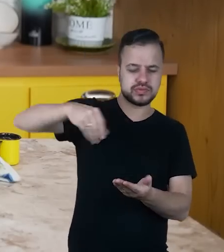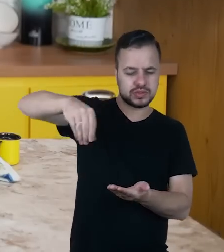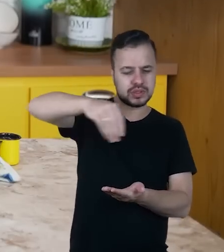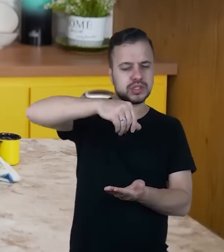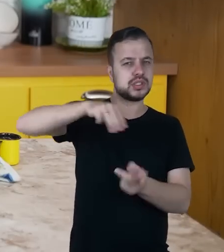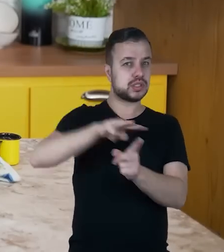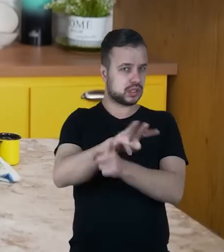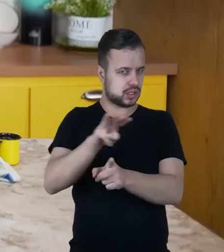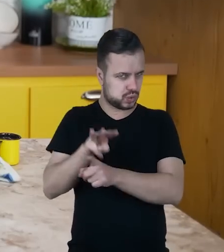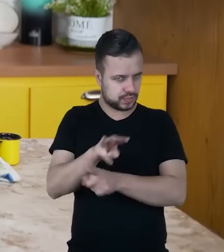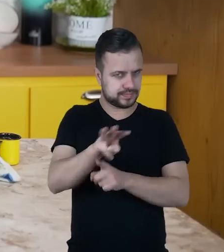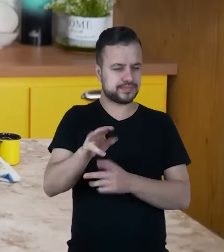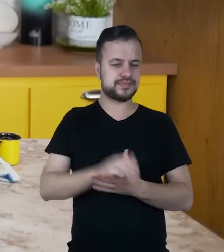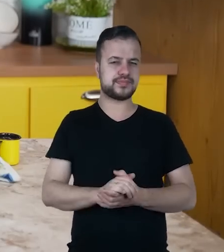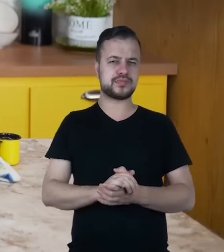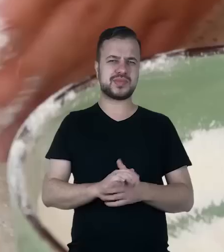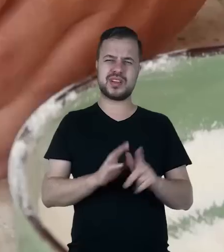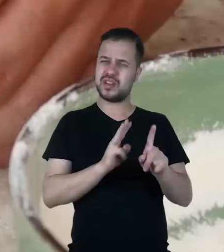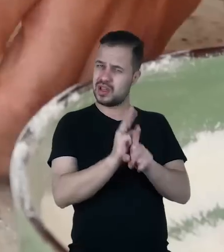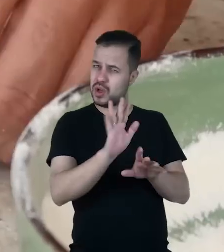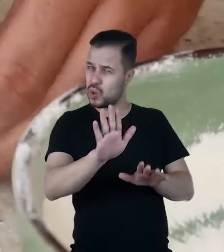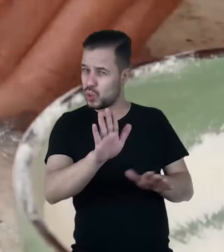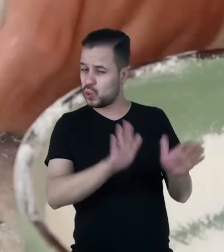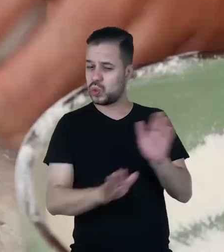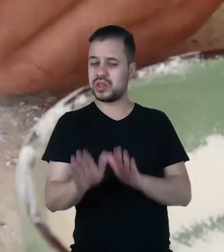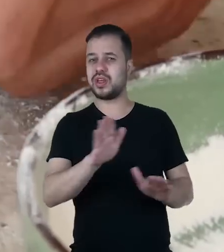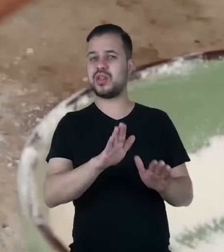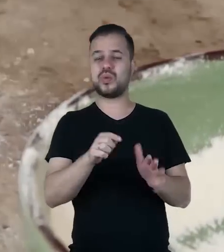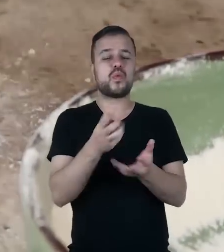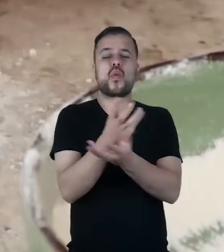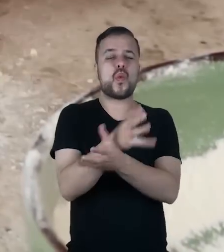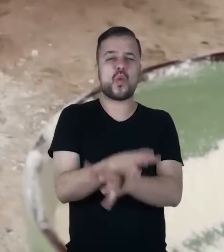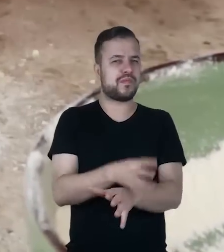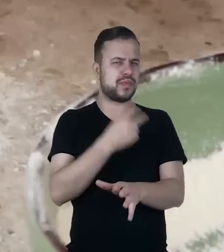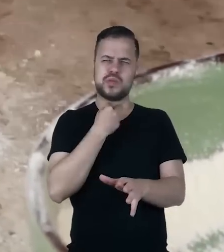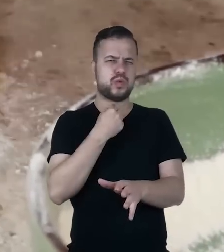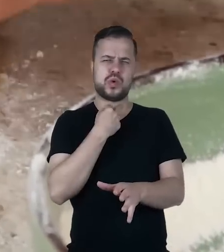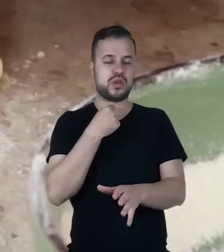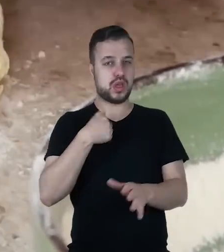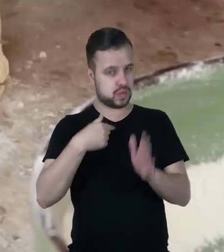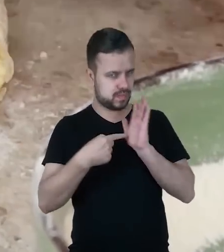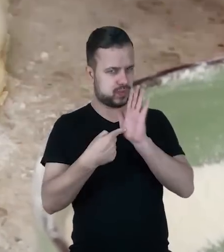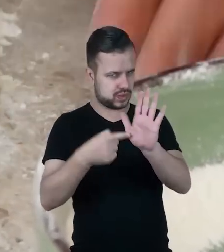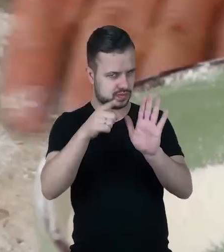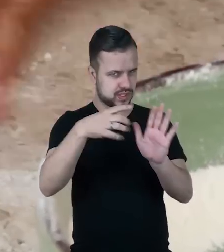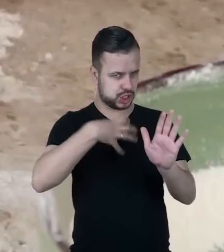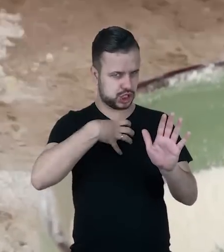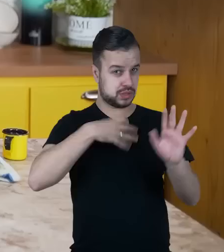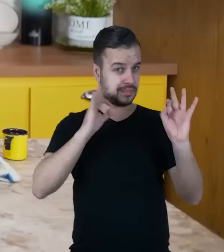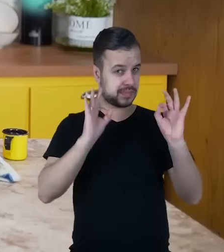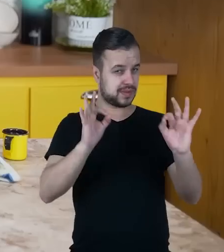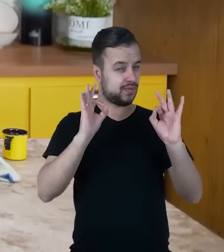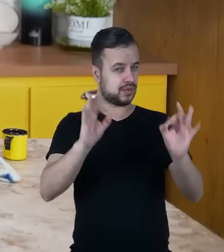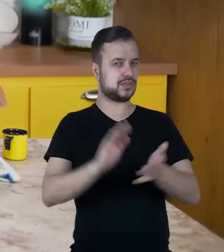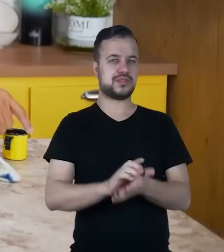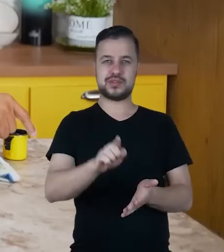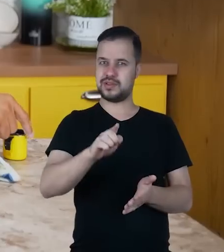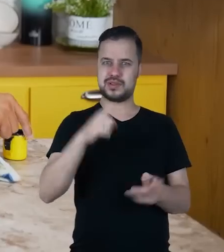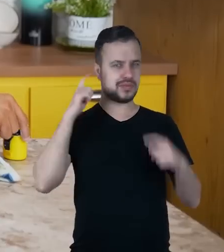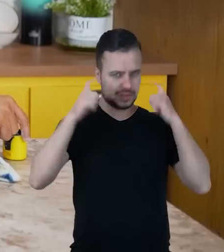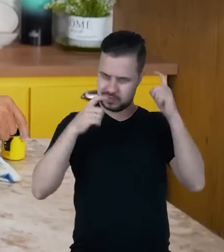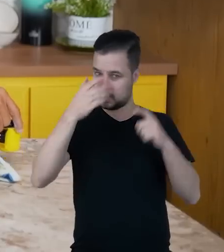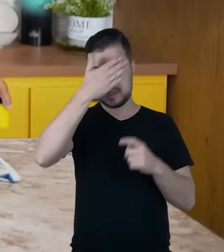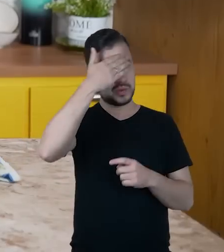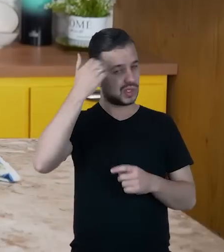um pouco de farinha de trigo. Agora toma cuidado porque essa massa ela não pode ficar ressecada. Eu vou mostrar para vocês o ponto. E não se preocupe